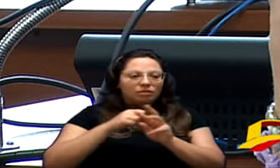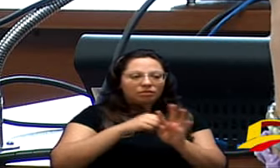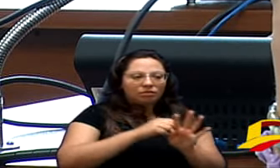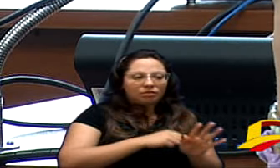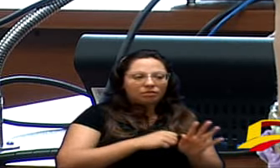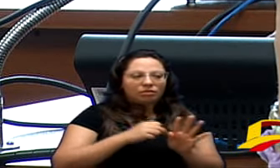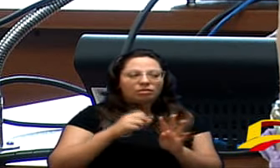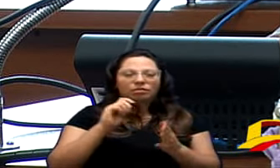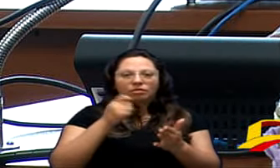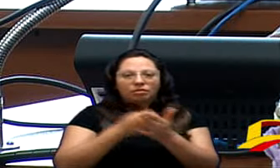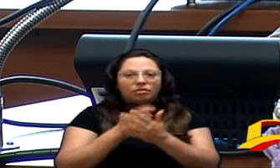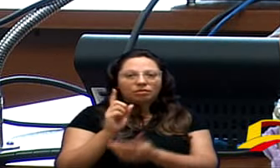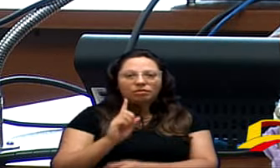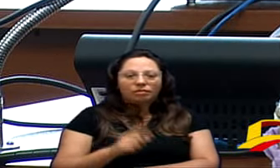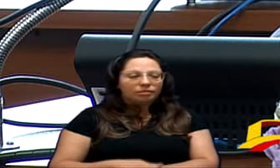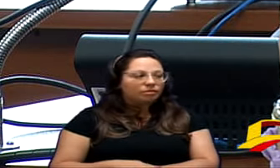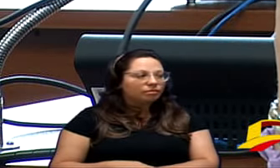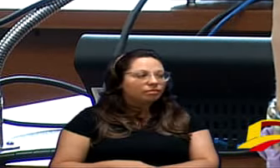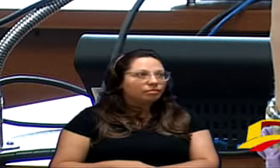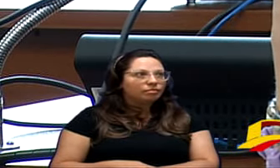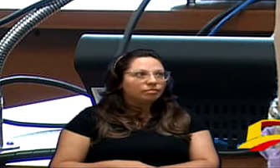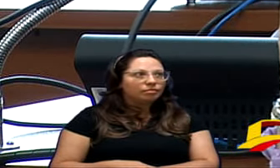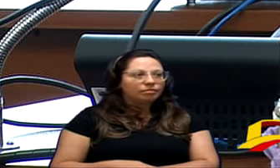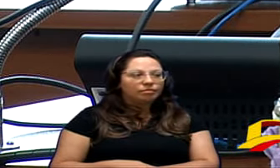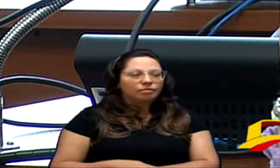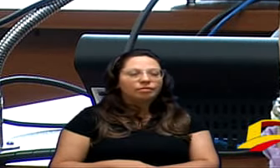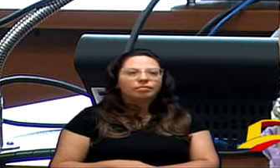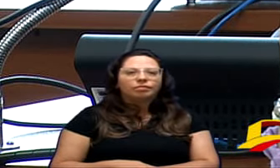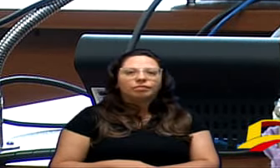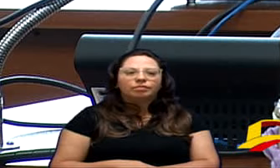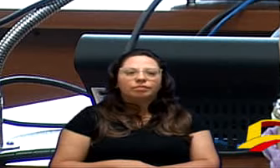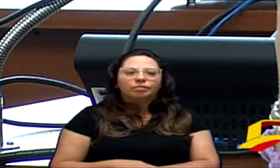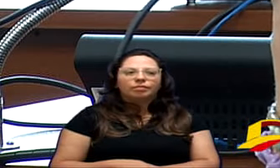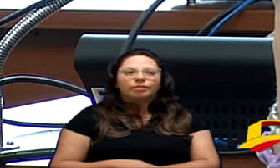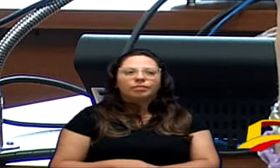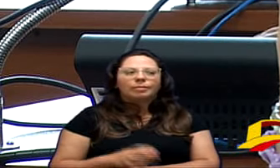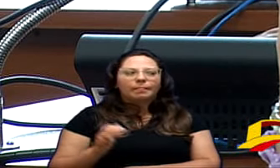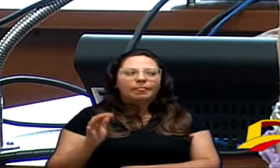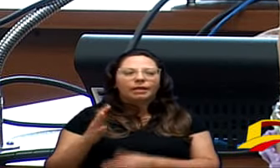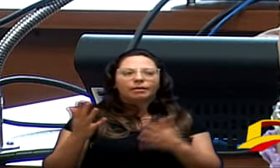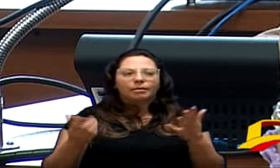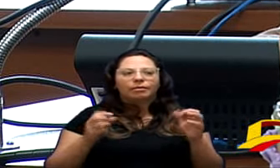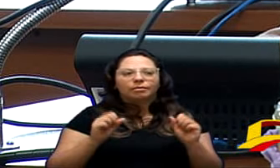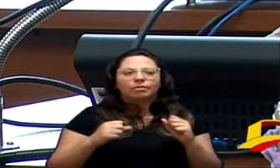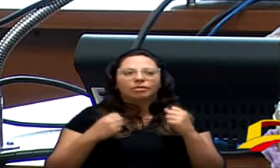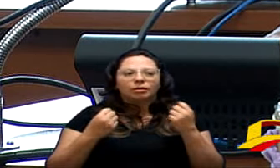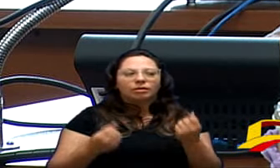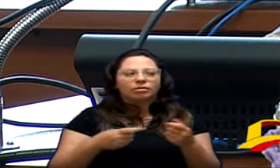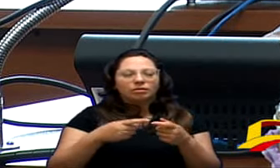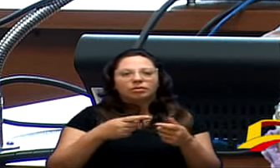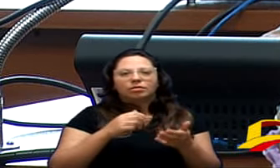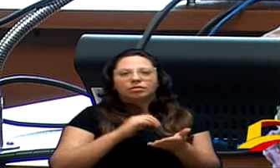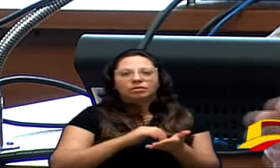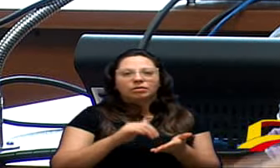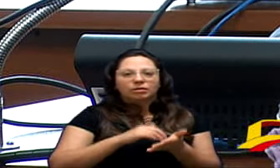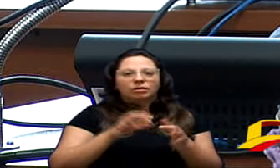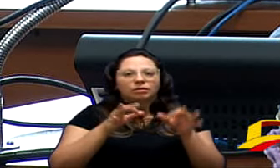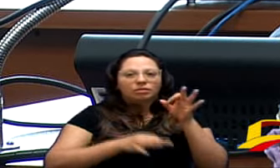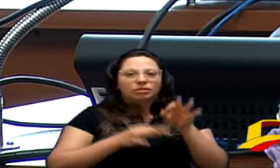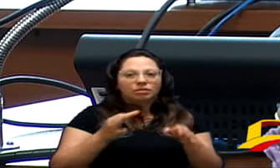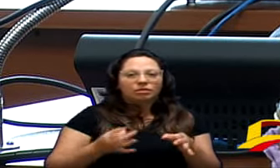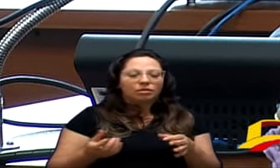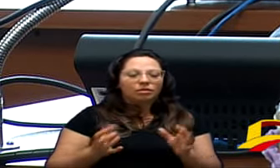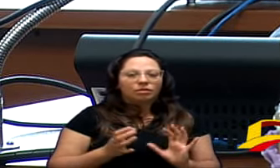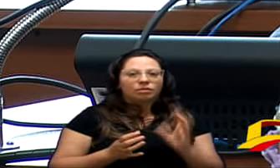nem receberam eu gostaria de saber qual que é a ação ou hoje da secretaria jurídica para que isso não volte a